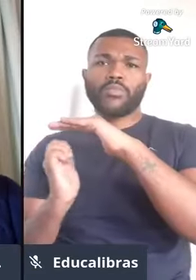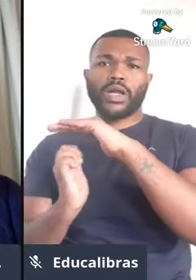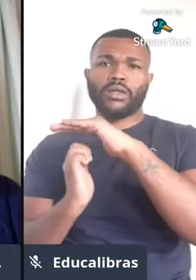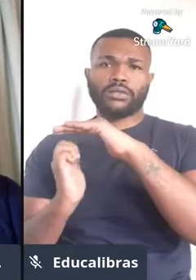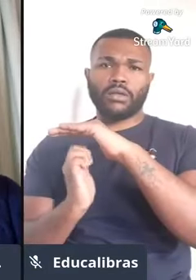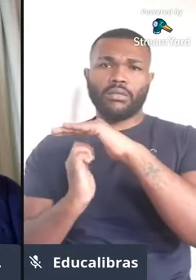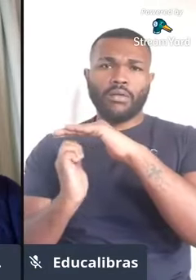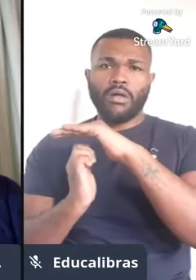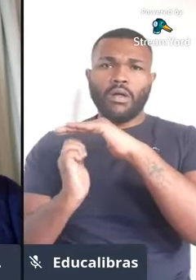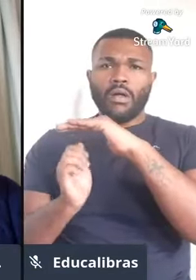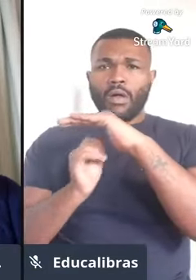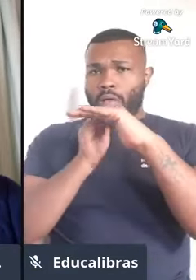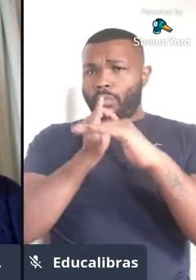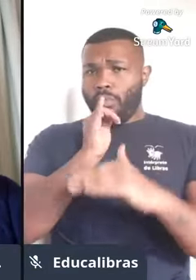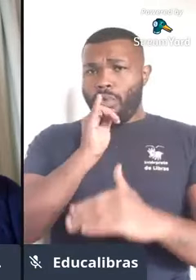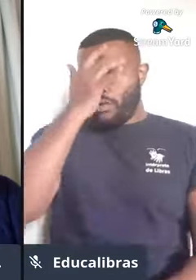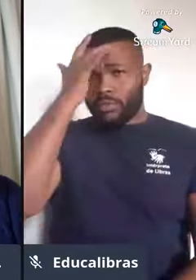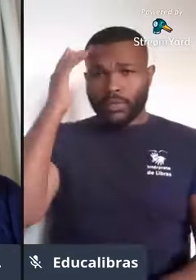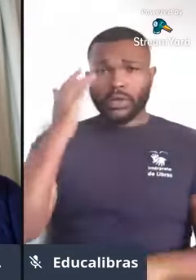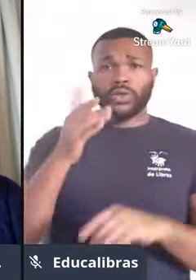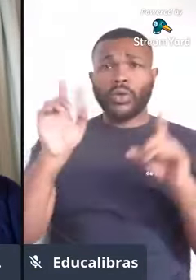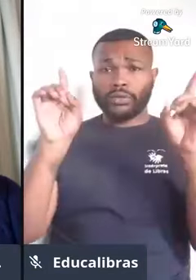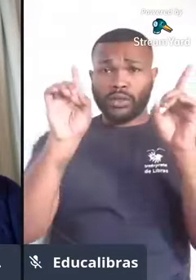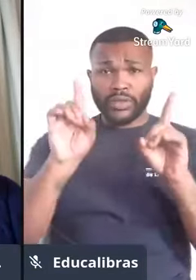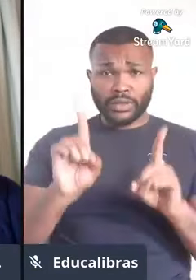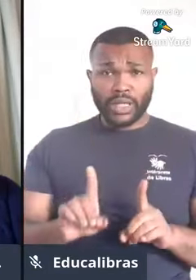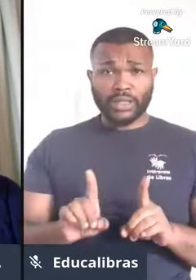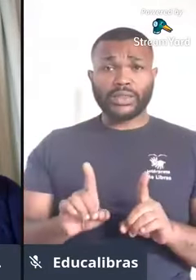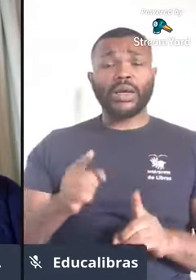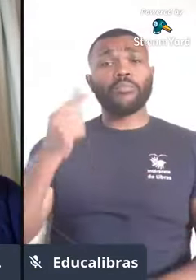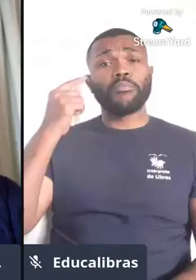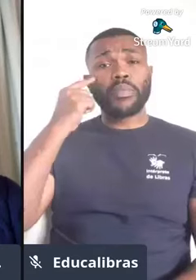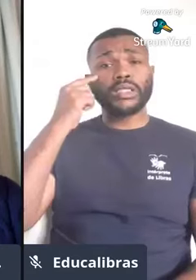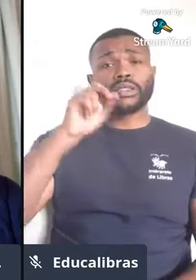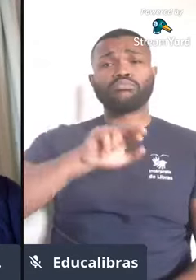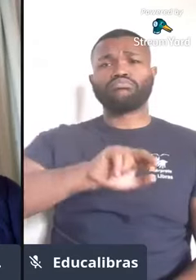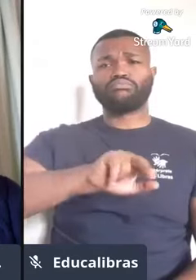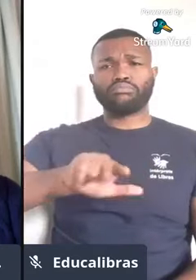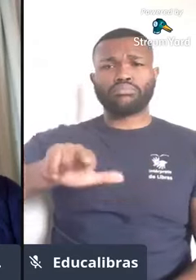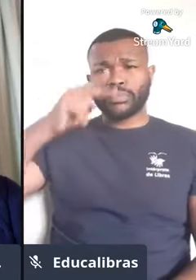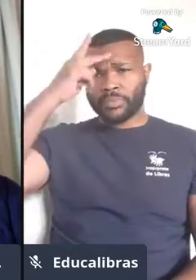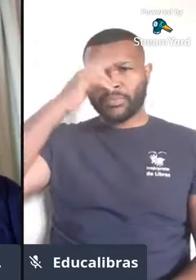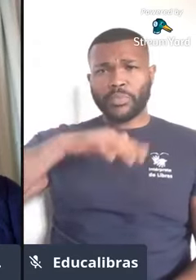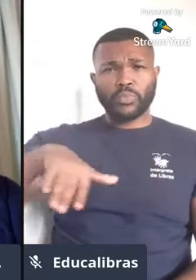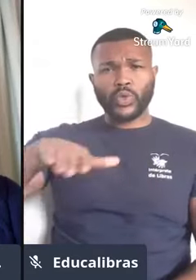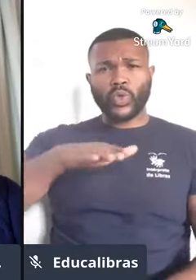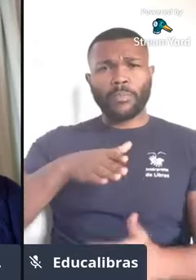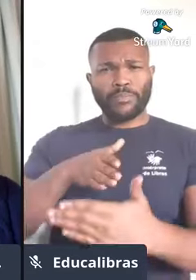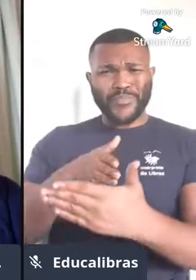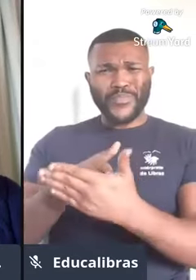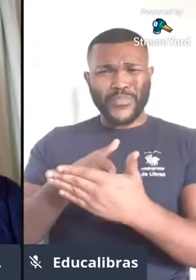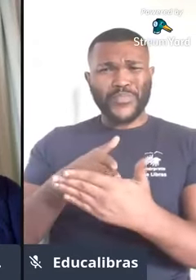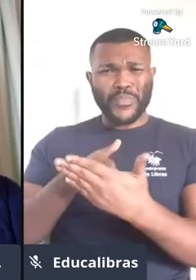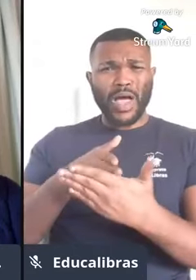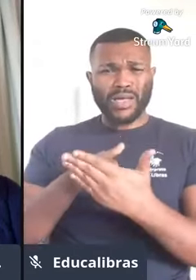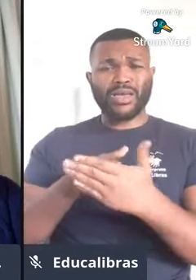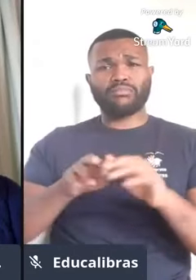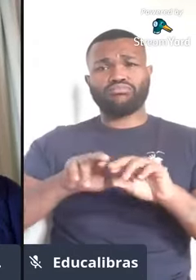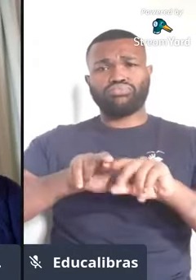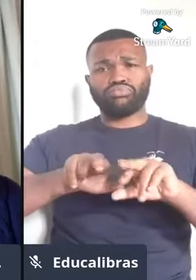de pessoas com deficiência, você vai pensar na diversidade humana e nas barreiras que essa ampla diversidade